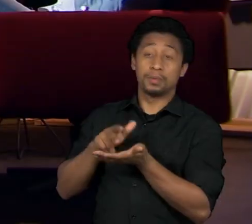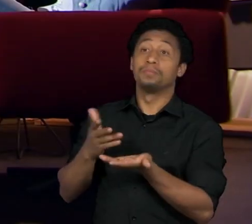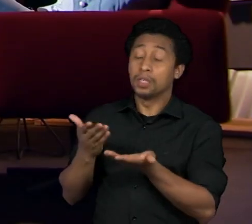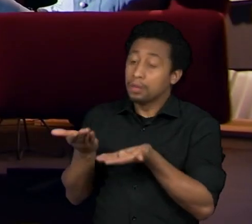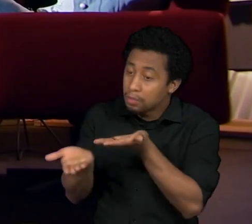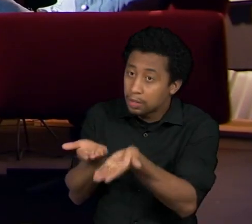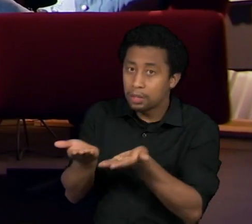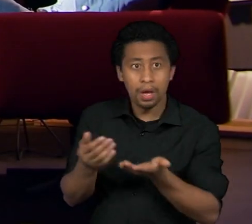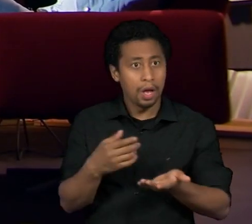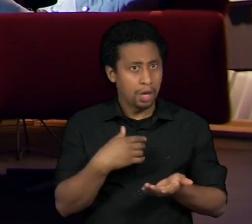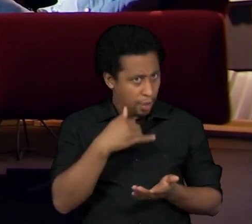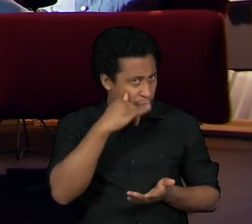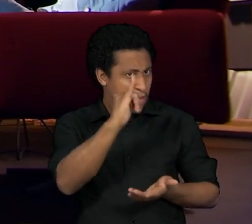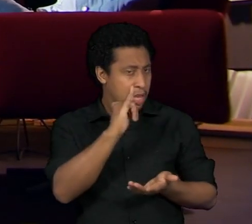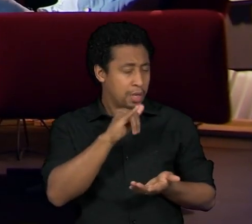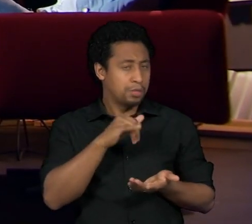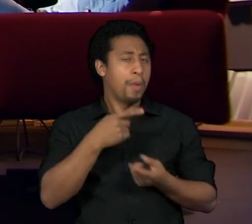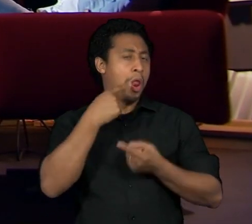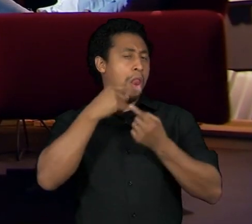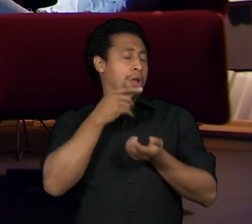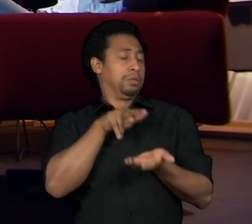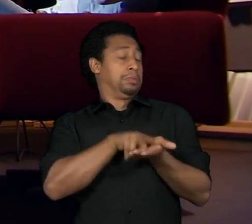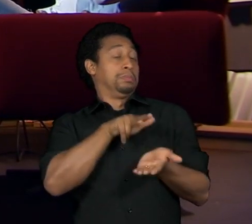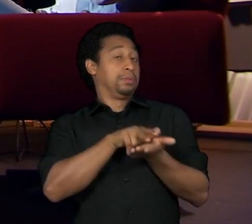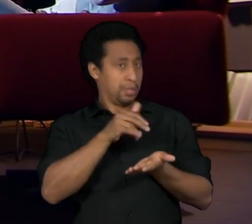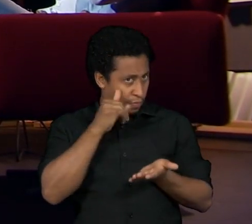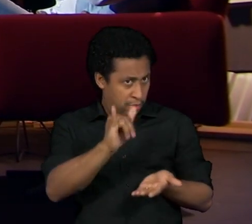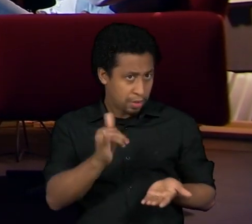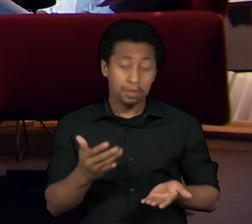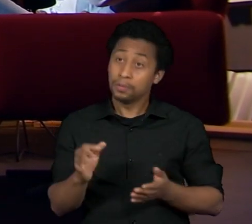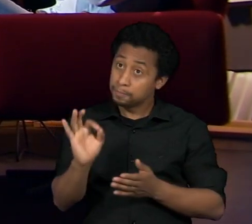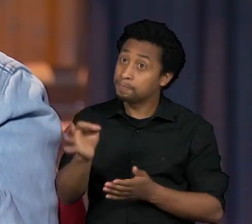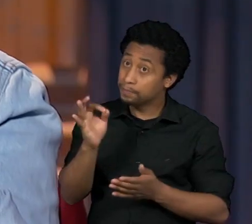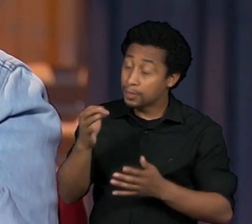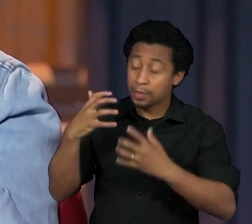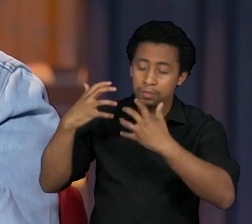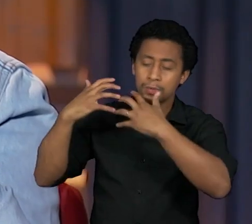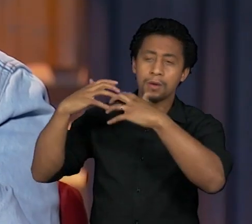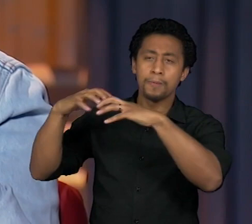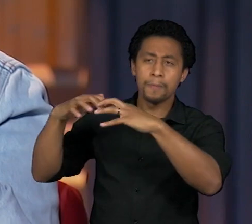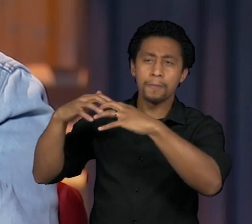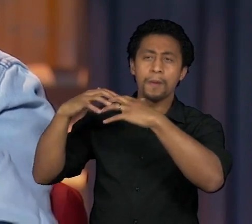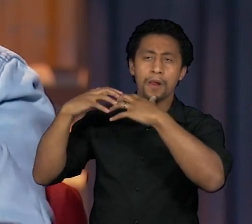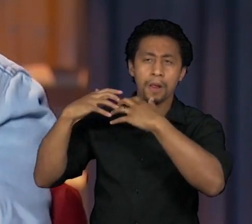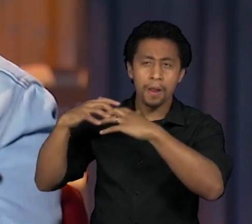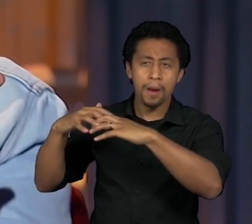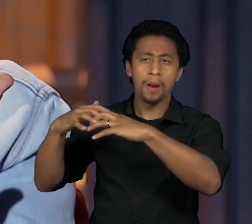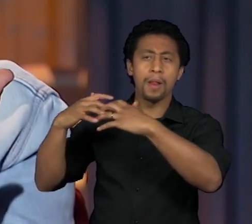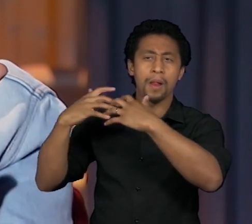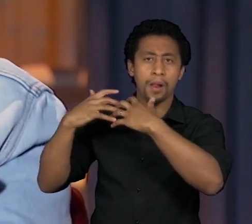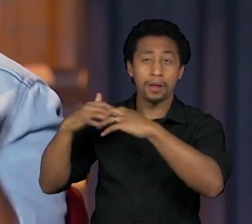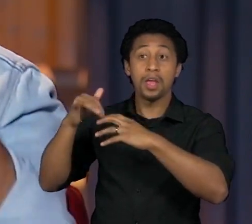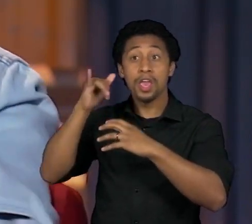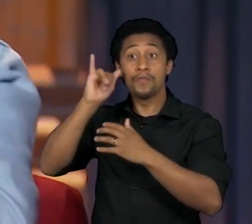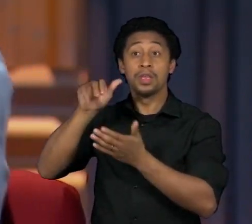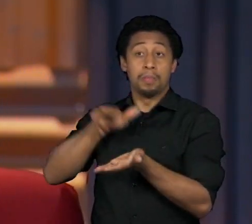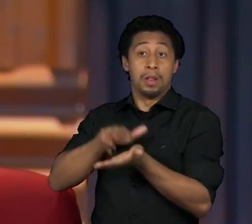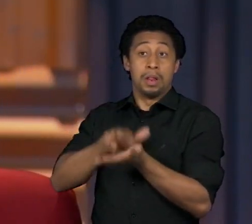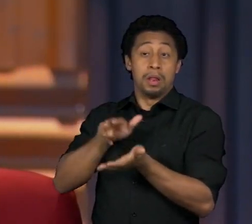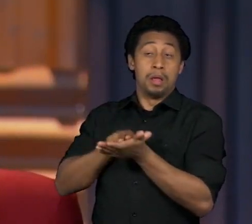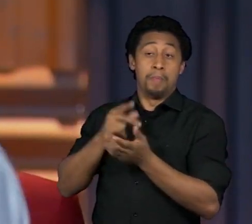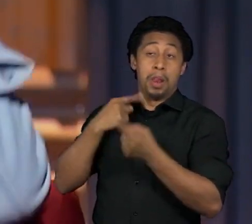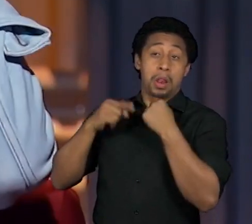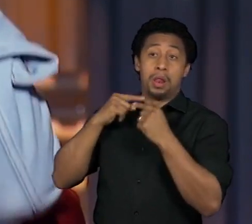convulsões, então você diminui a sincronicidade e isso faz com que não aconteça a convulsão, mas o comportamento